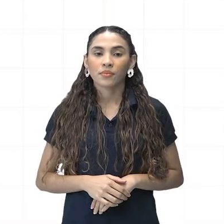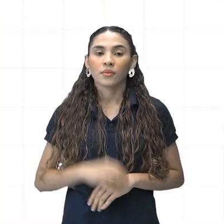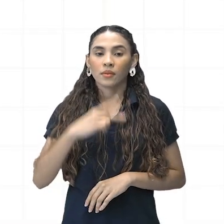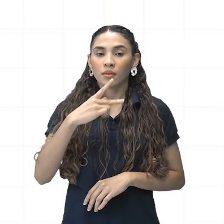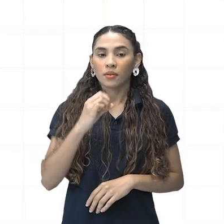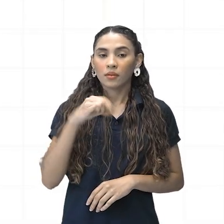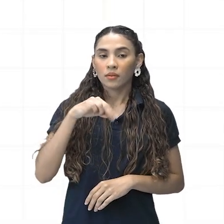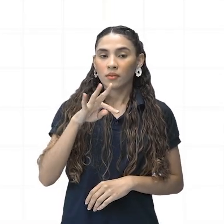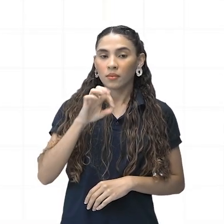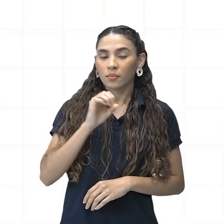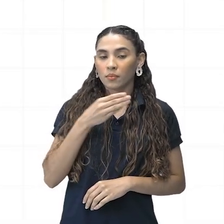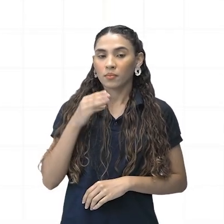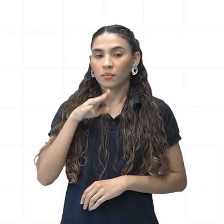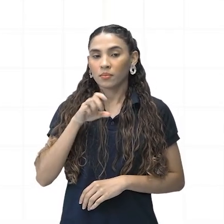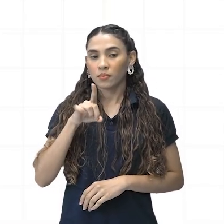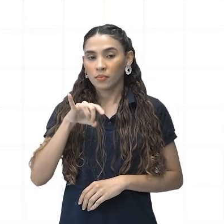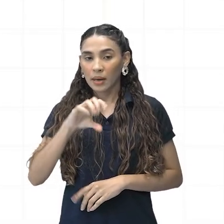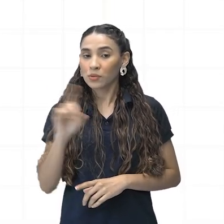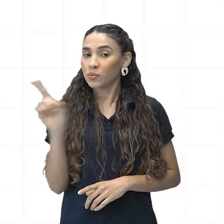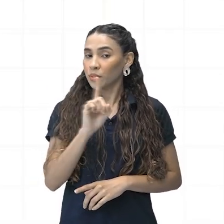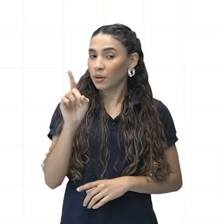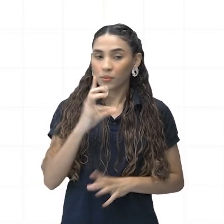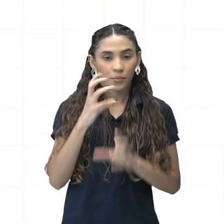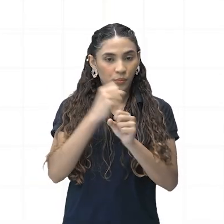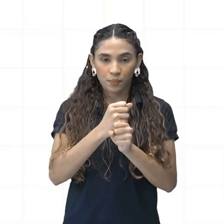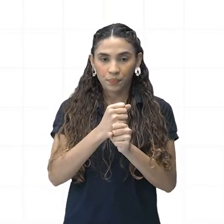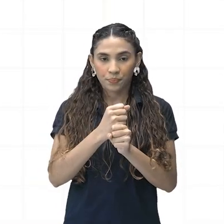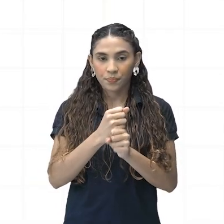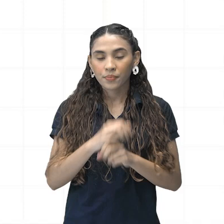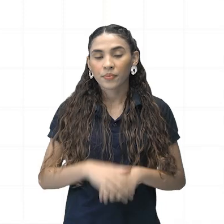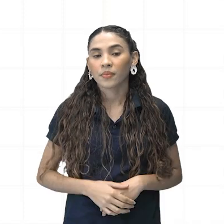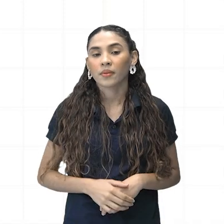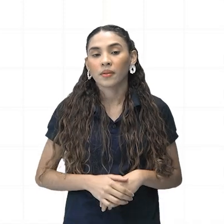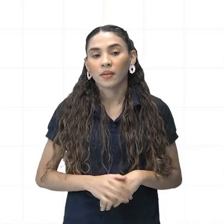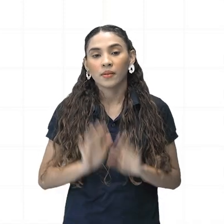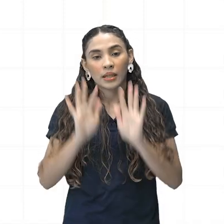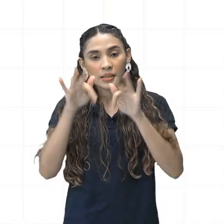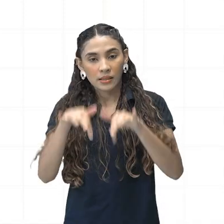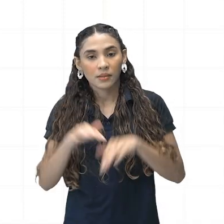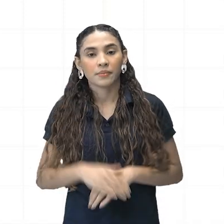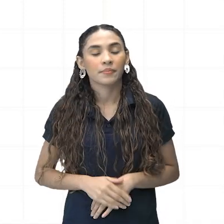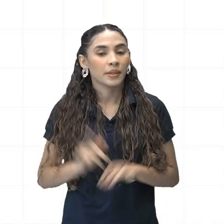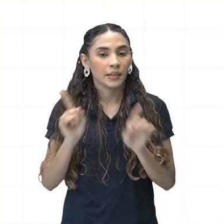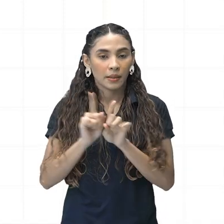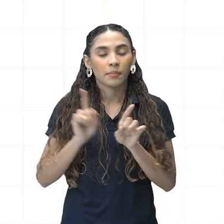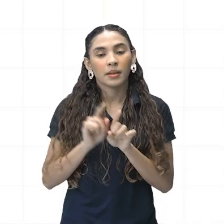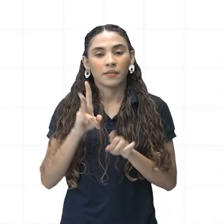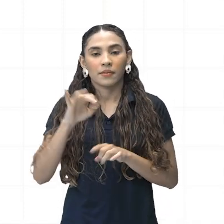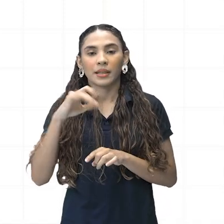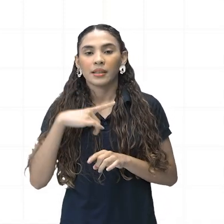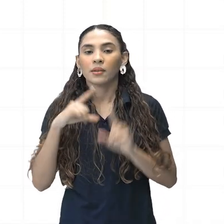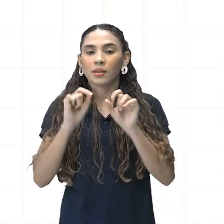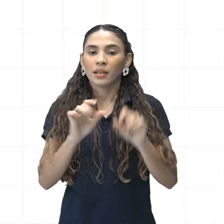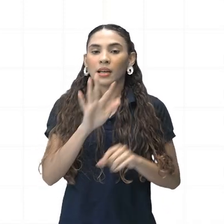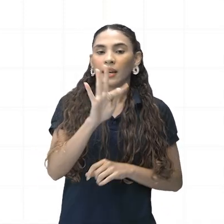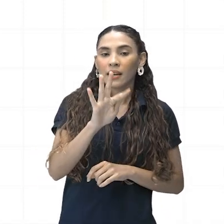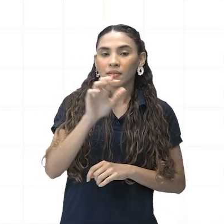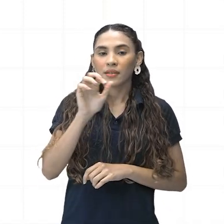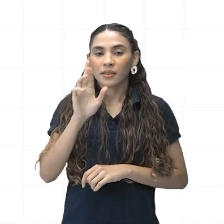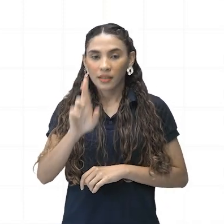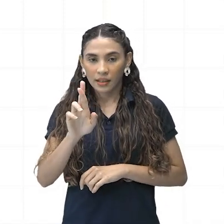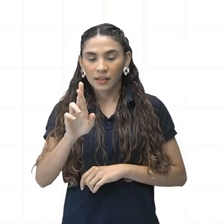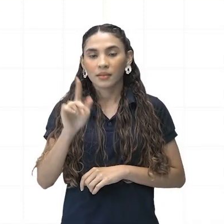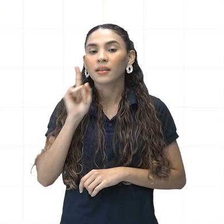pontos médios eu não somo, né? Então não precisa somar. E por fim, também a gente vai ter a frequência